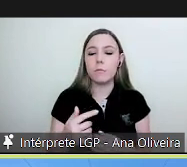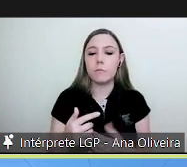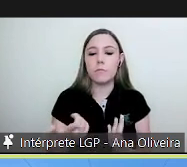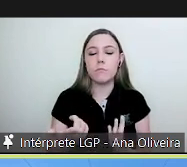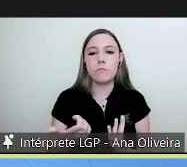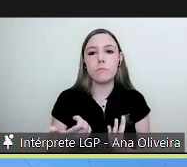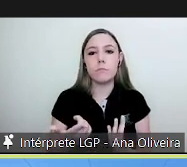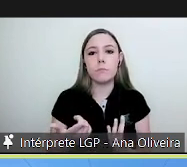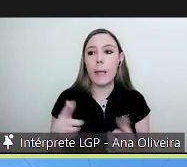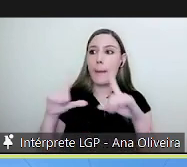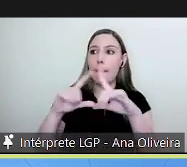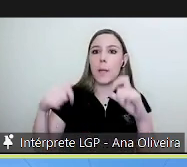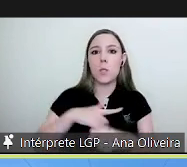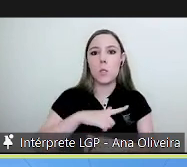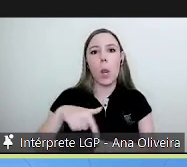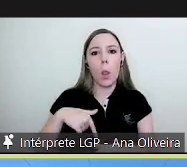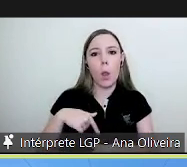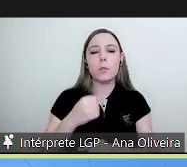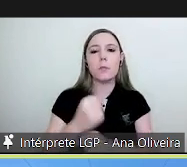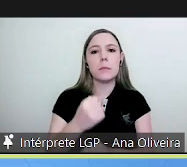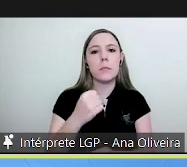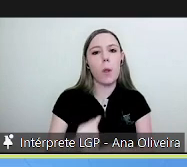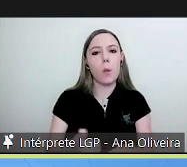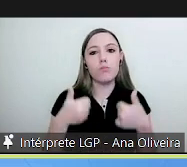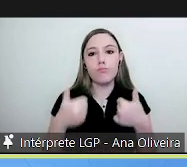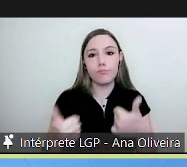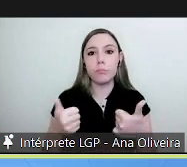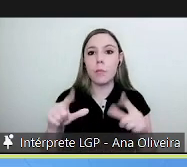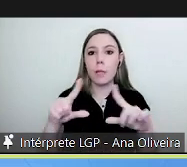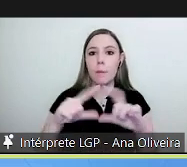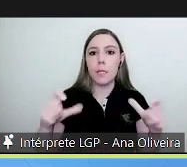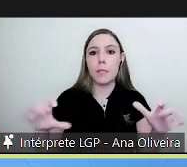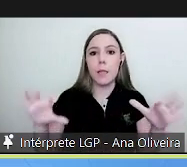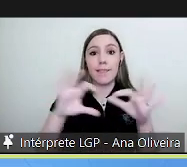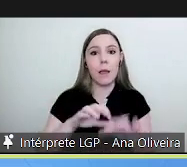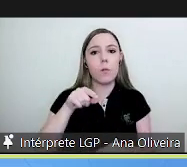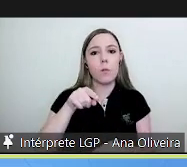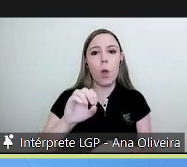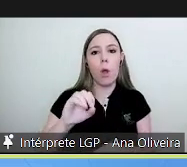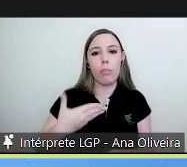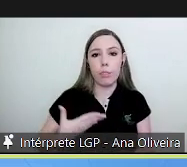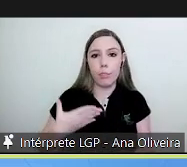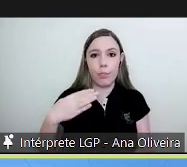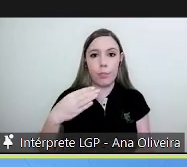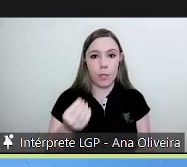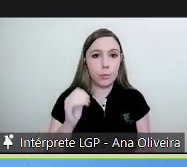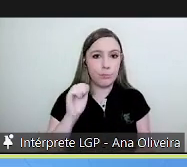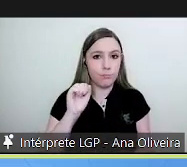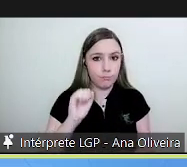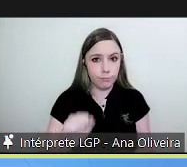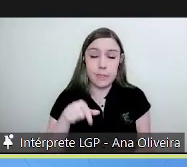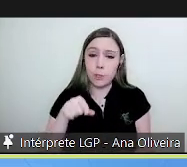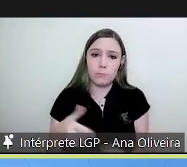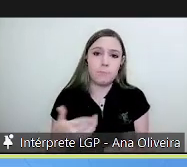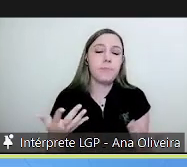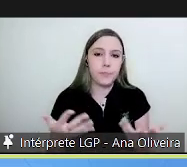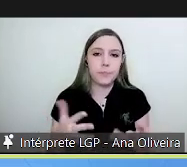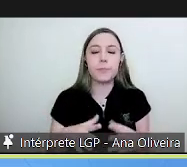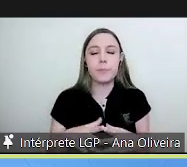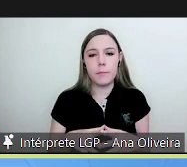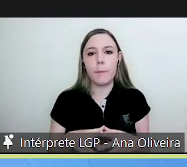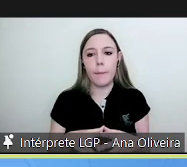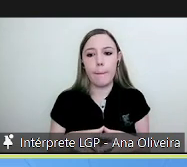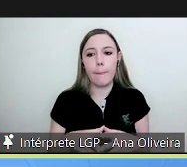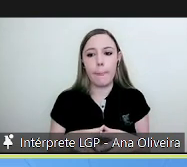com uma boa prática empresarial do ponto de vista dos ODS, e isto, enfim, foi